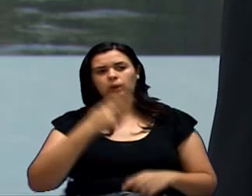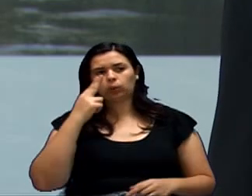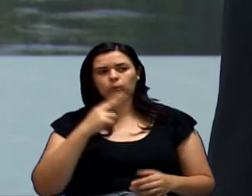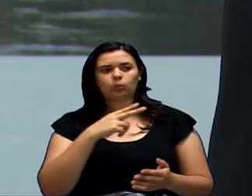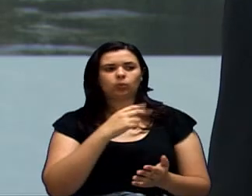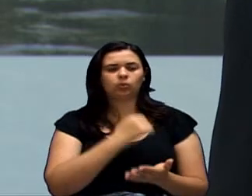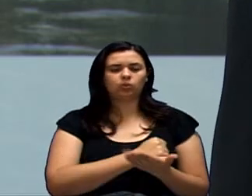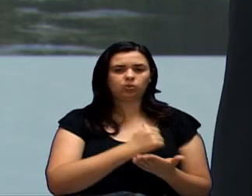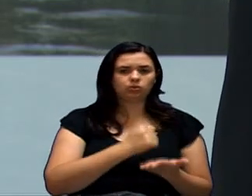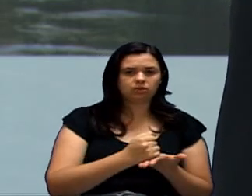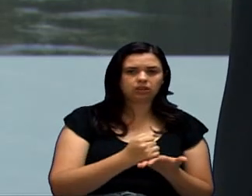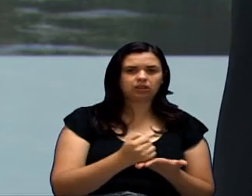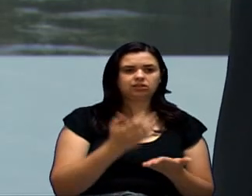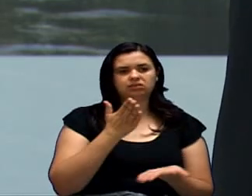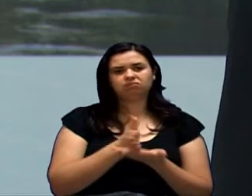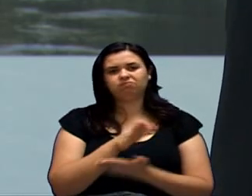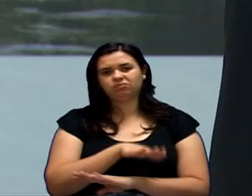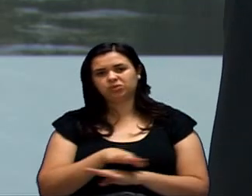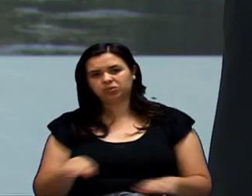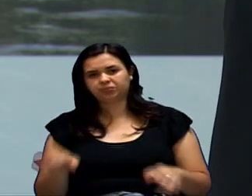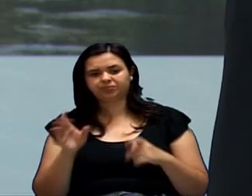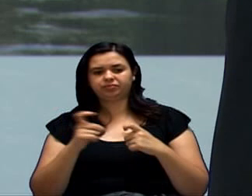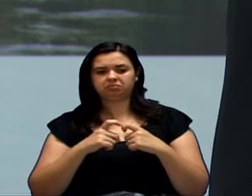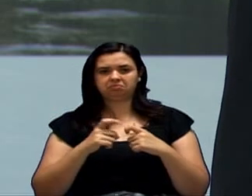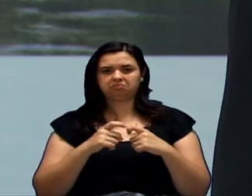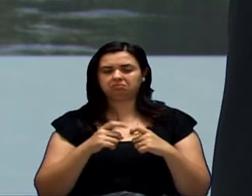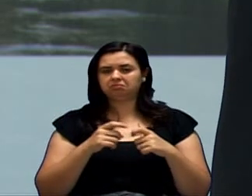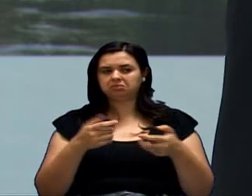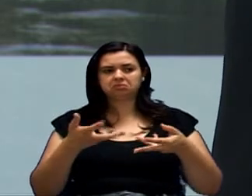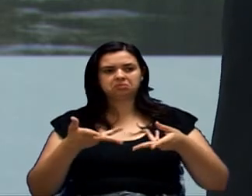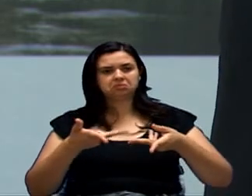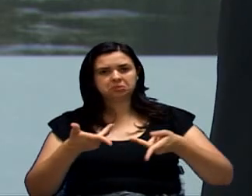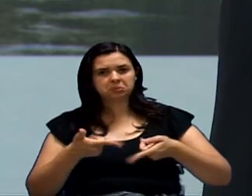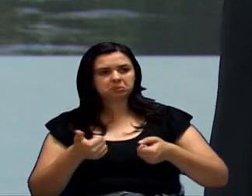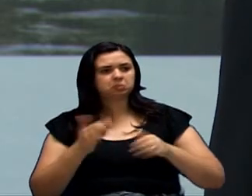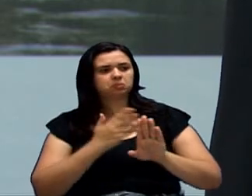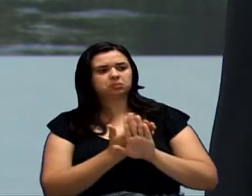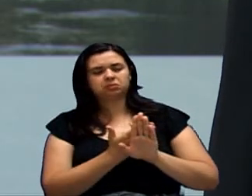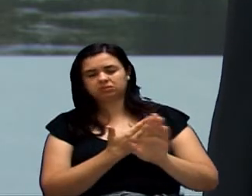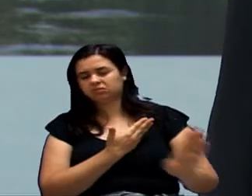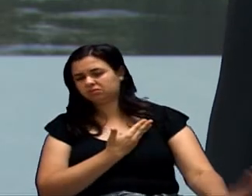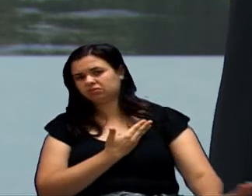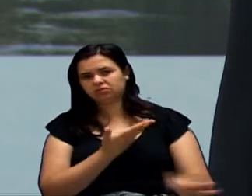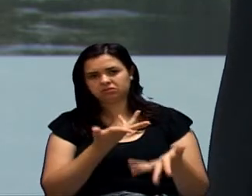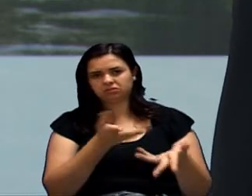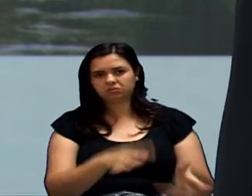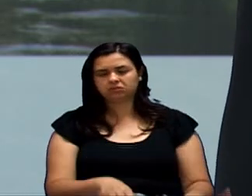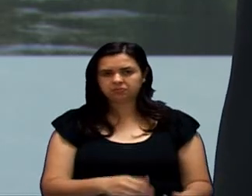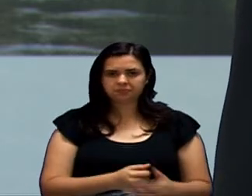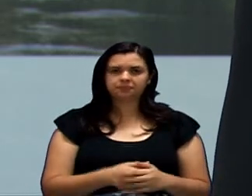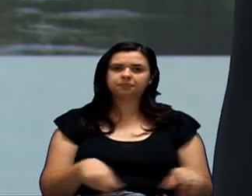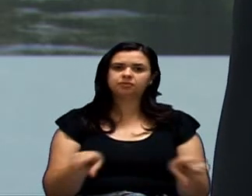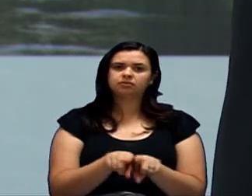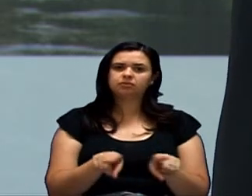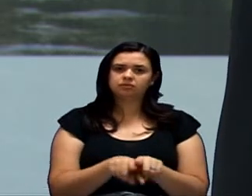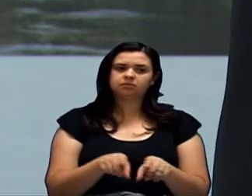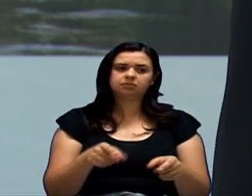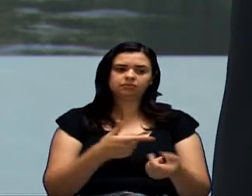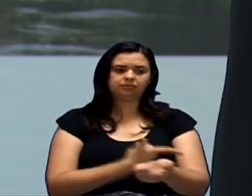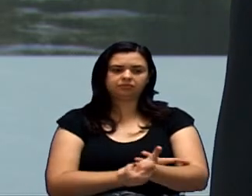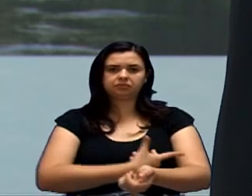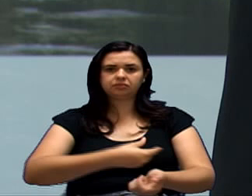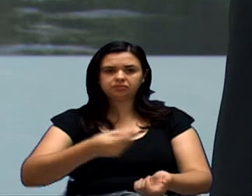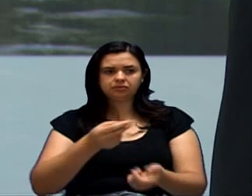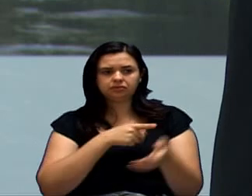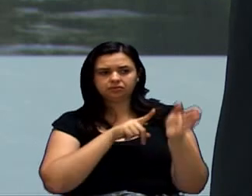contratos. Eram médicos excelentes que se afastaram. Corte de exames, não são